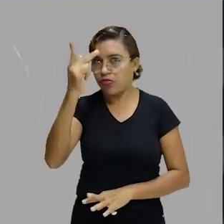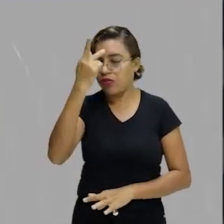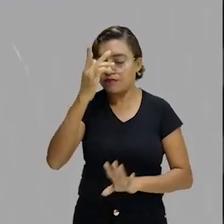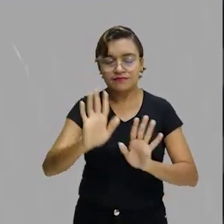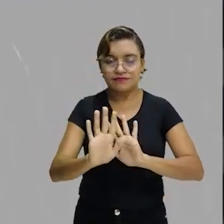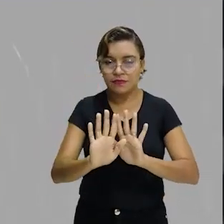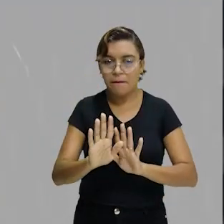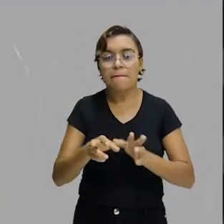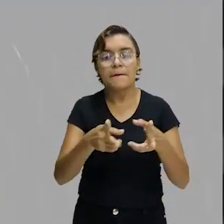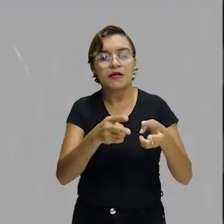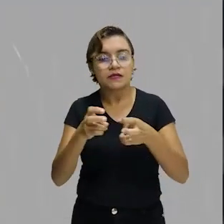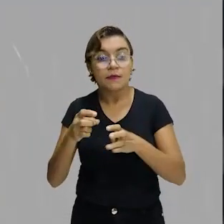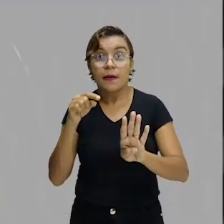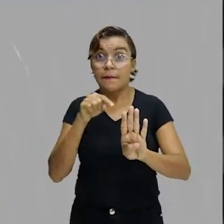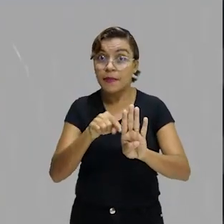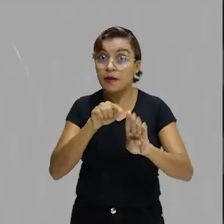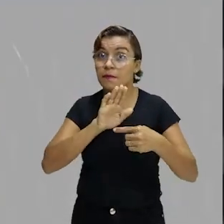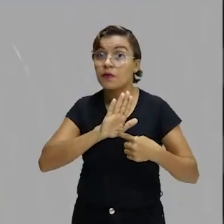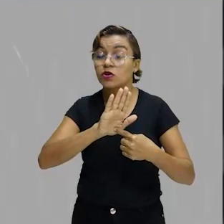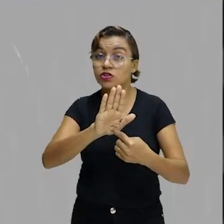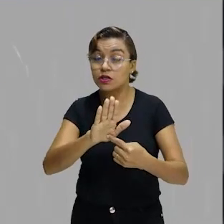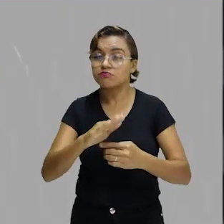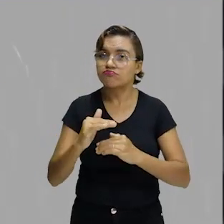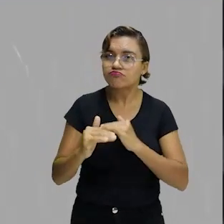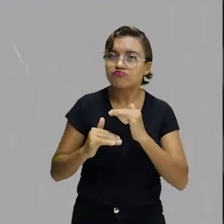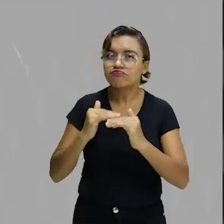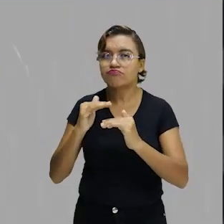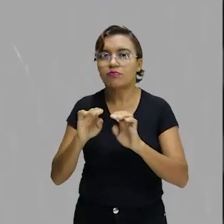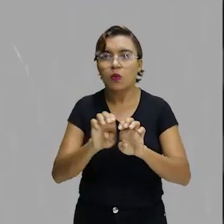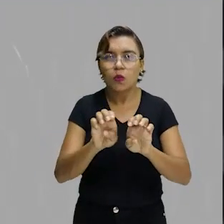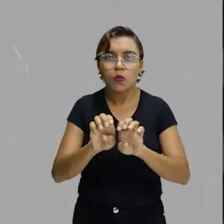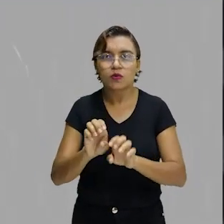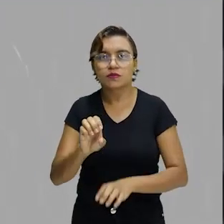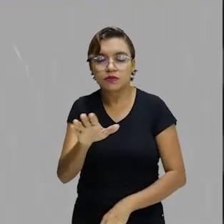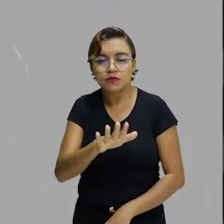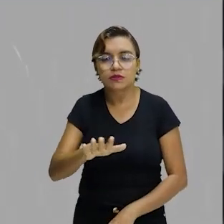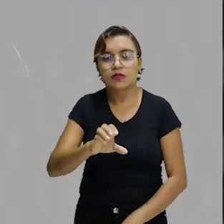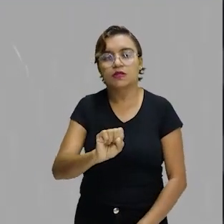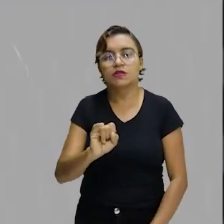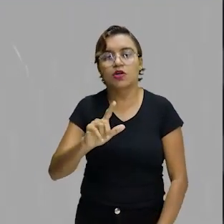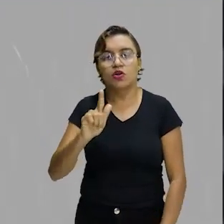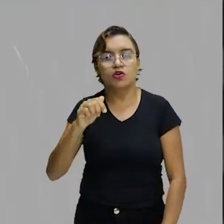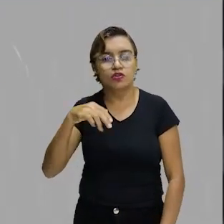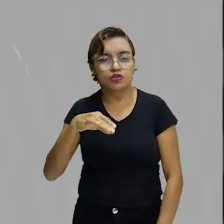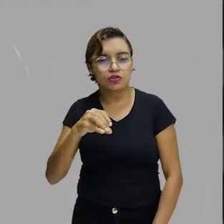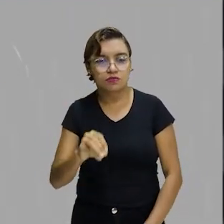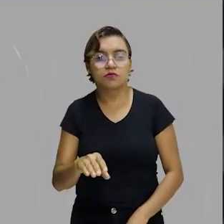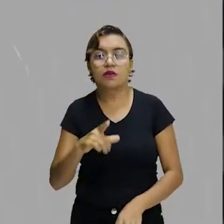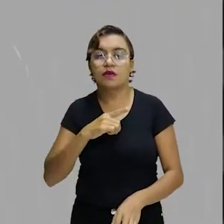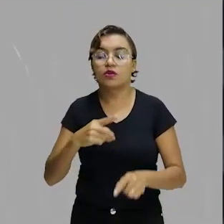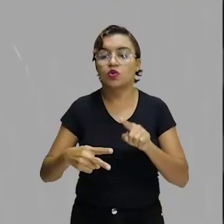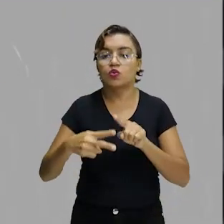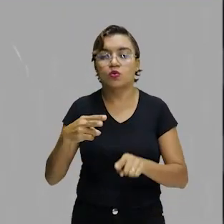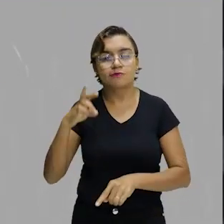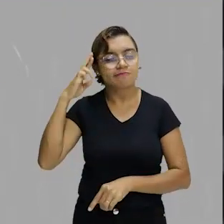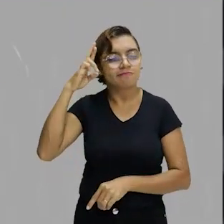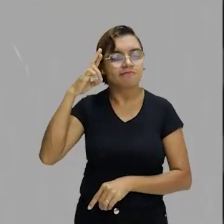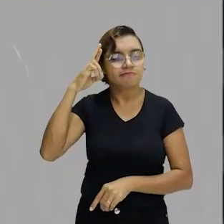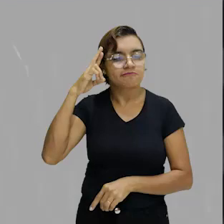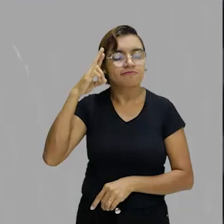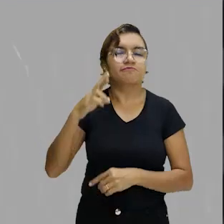para a gente a letra B aqui, porque ele está construindo o silogismo com dois elementos, 2